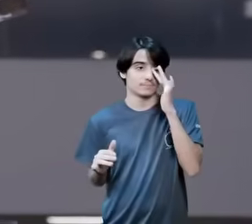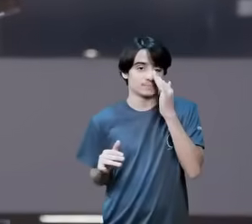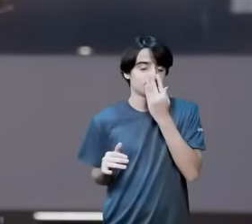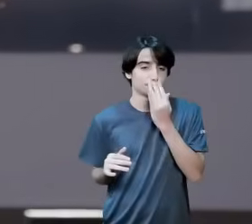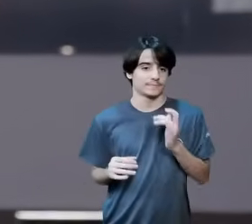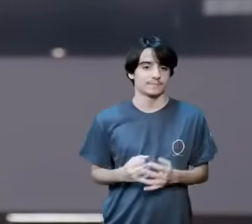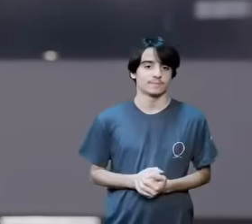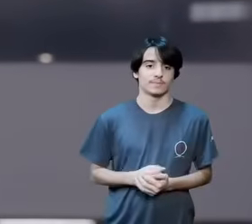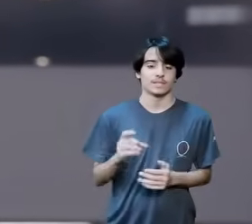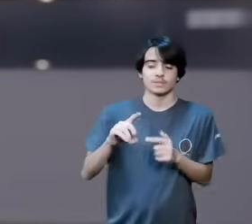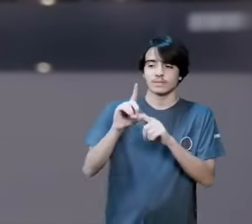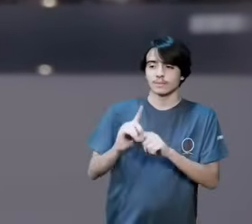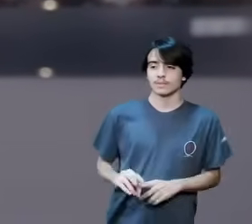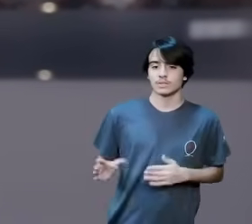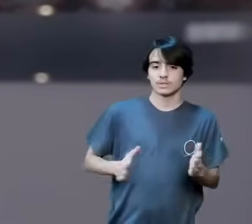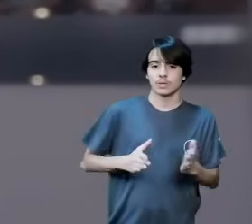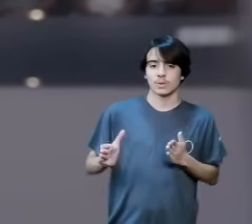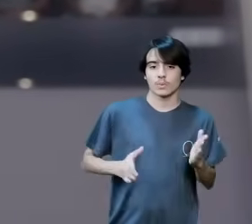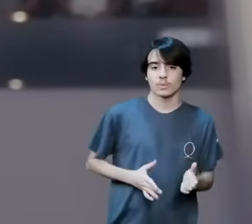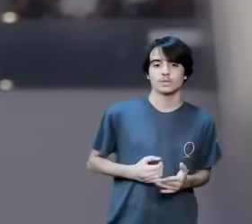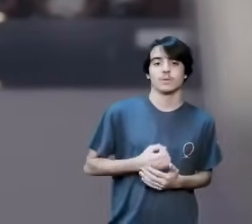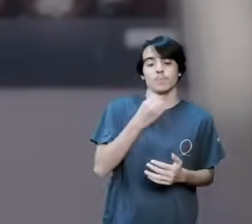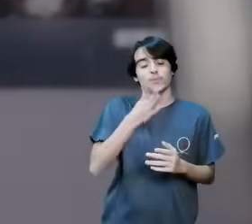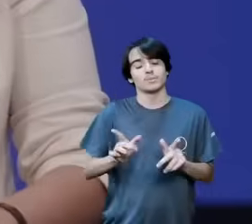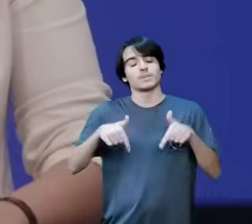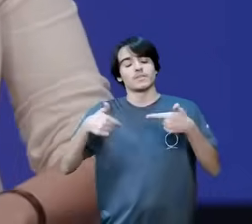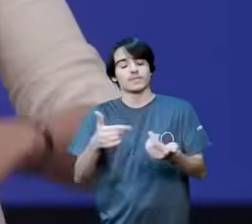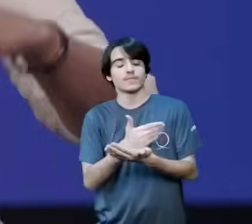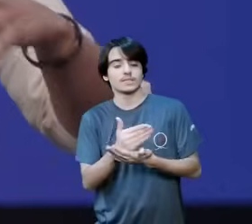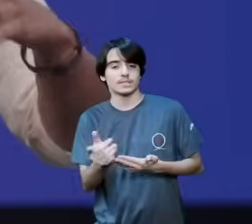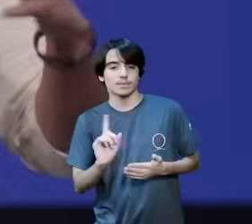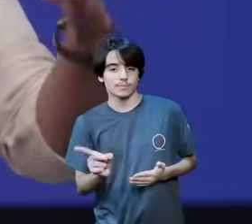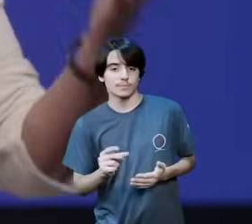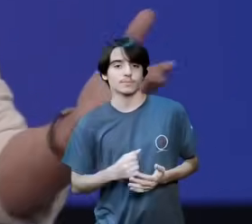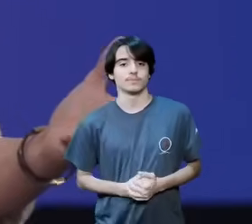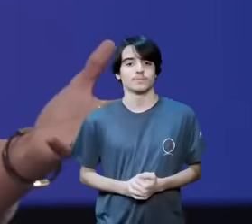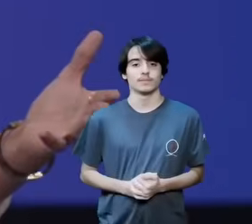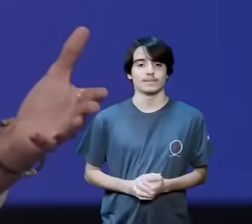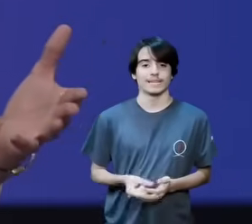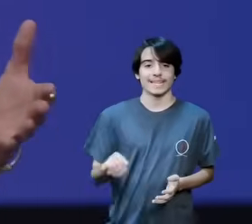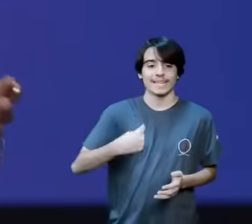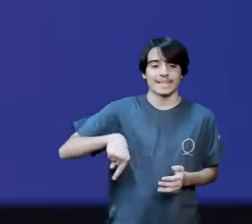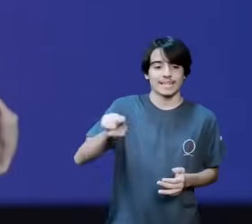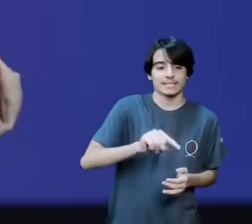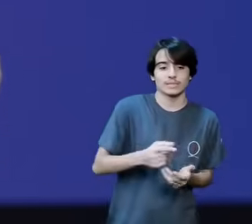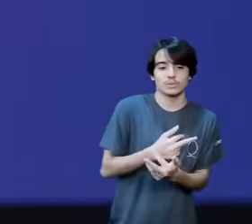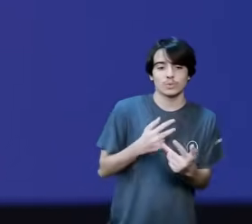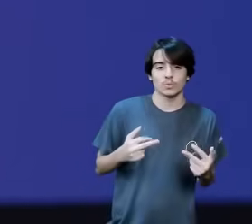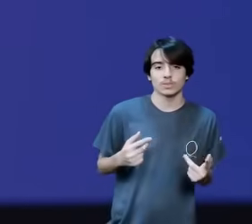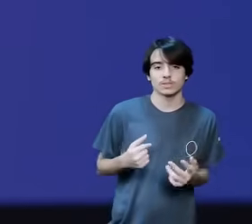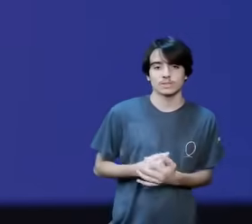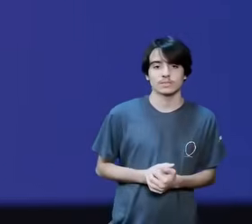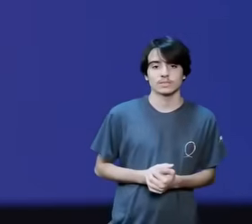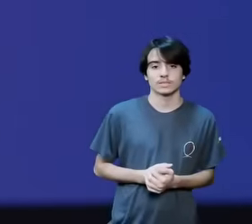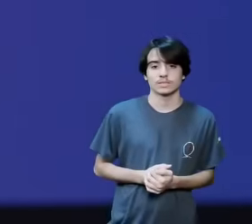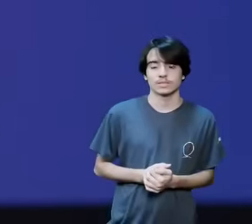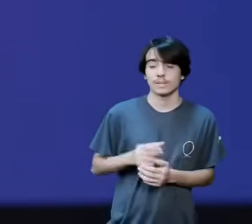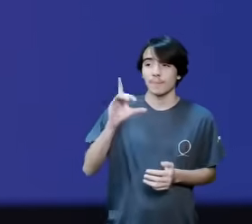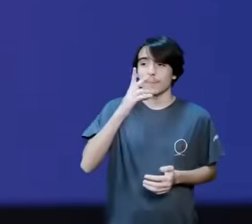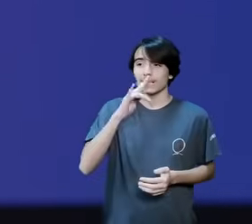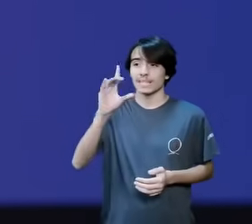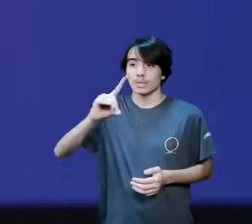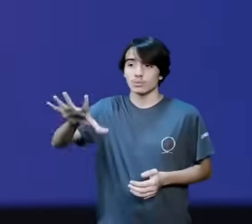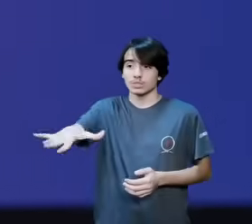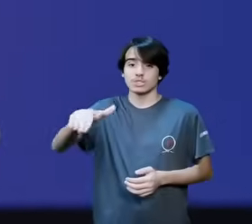de circunstâncias favoráveis para começar a agir, pelo contrário. Essas circunstâncias são o chamamento de Deus para